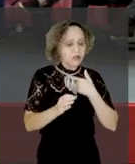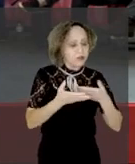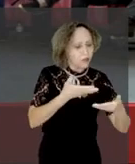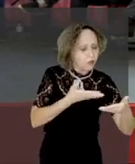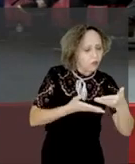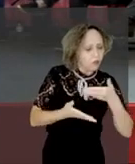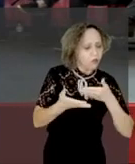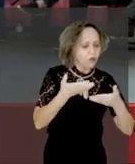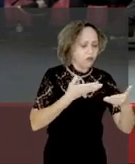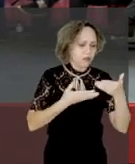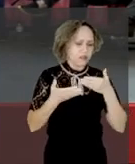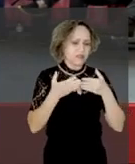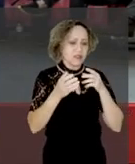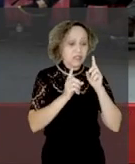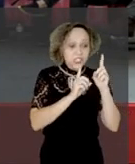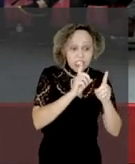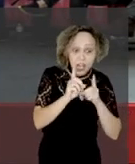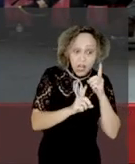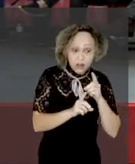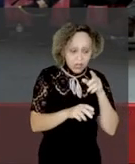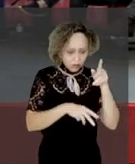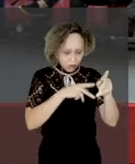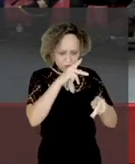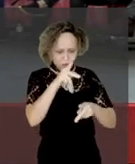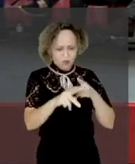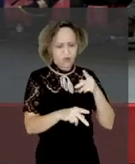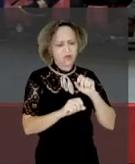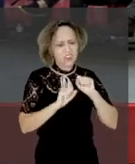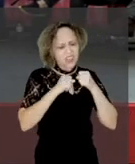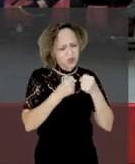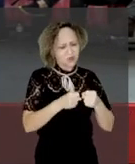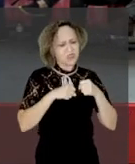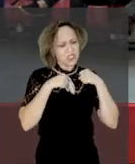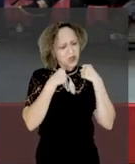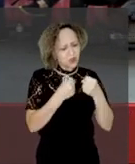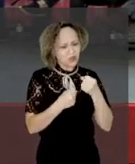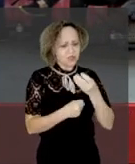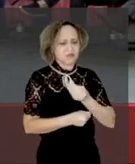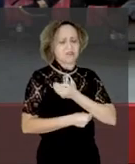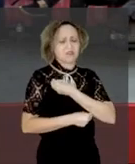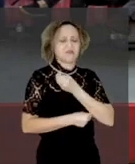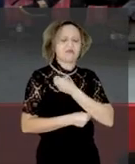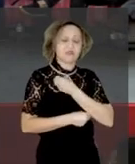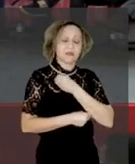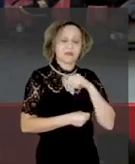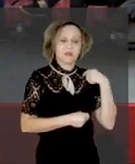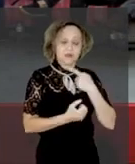O bolsonarismo se alimenta do ódio. Jesus viveu por